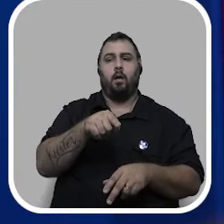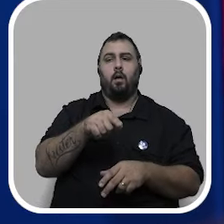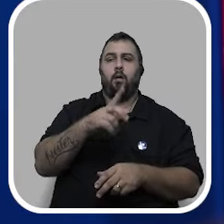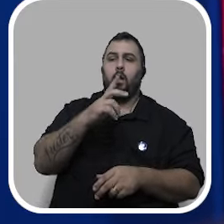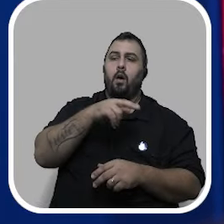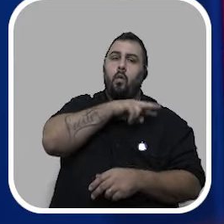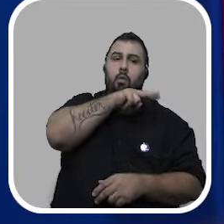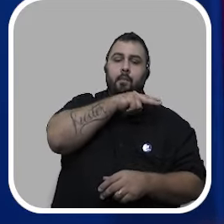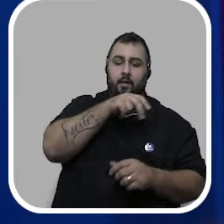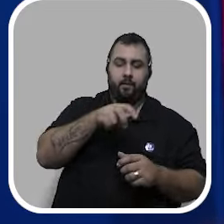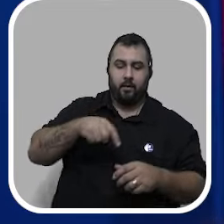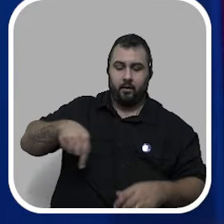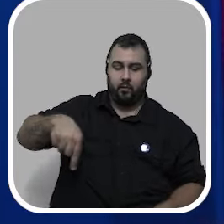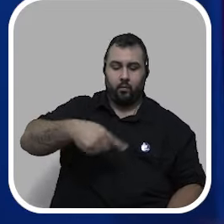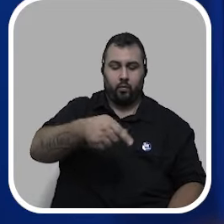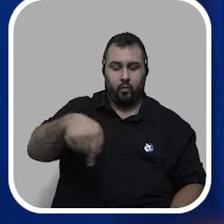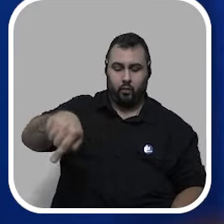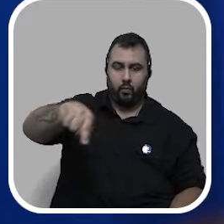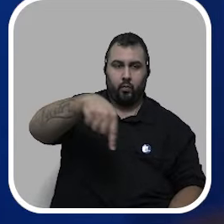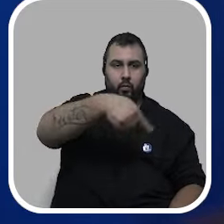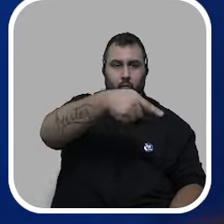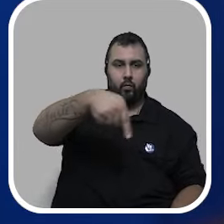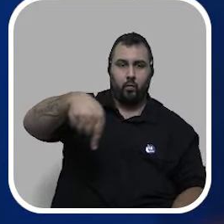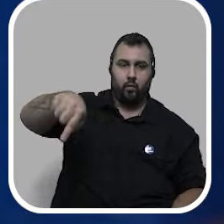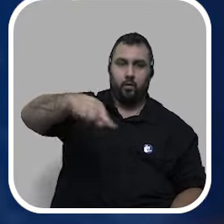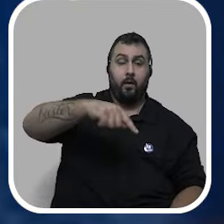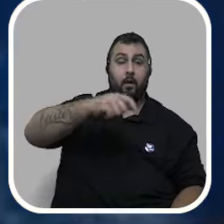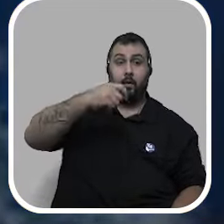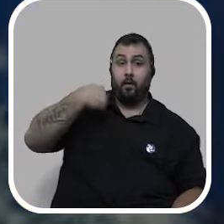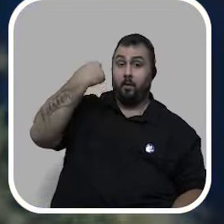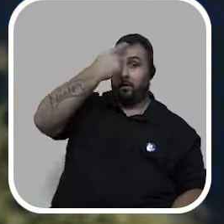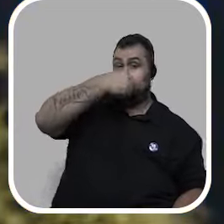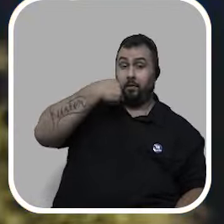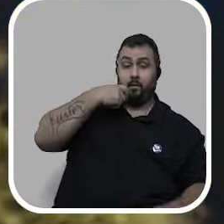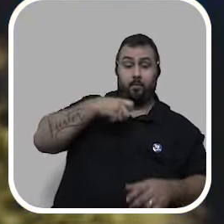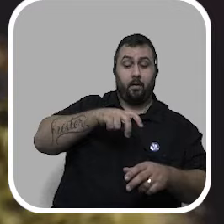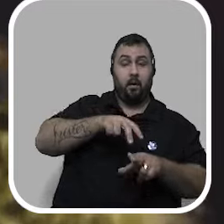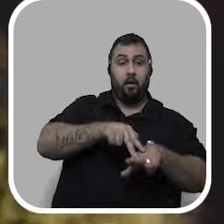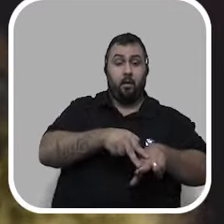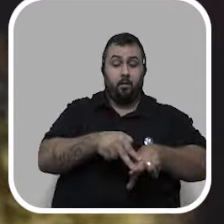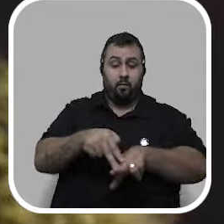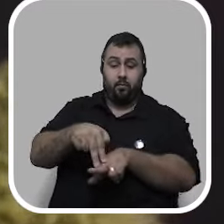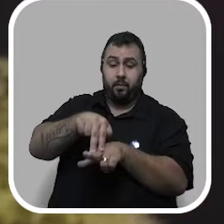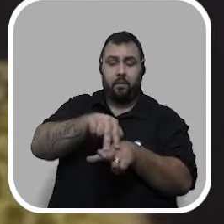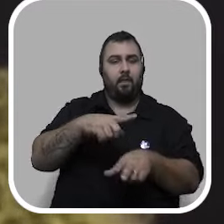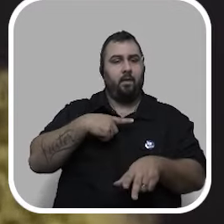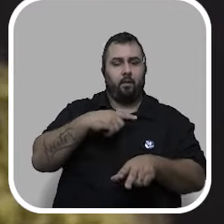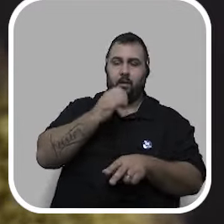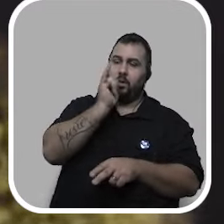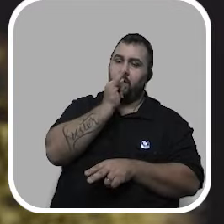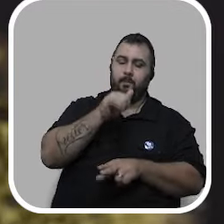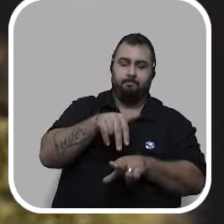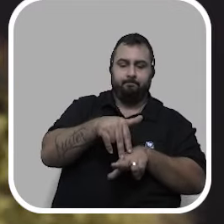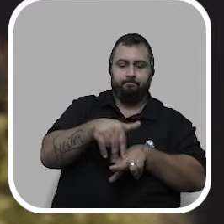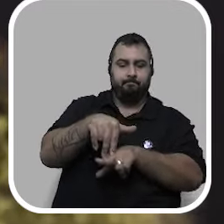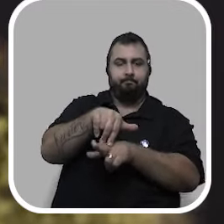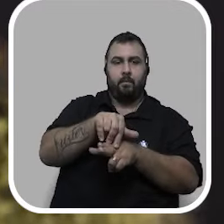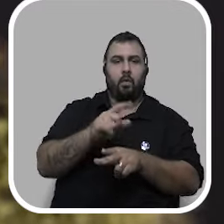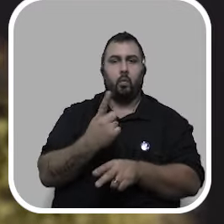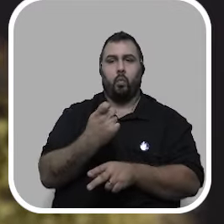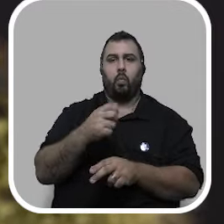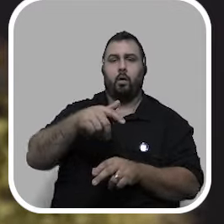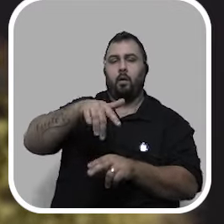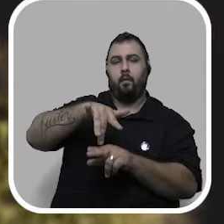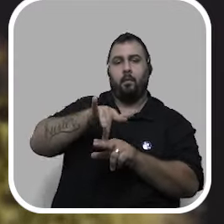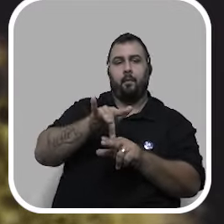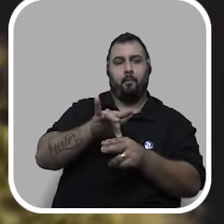gente amplificou isso e na cabeça para tracionar e levaro isso a gente utilizou o skate elétrico com um bailarino